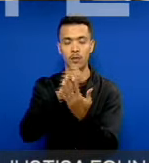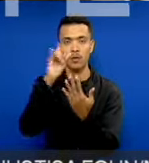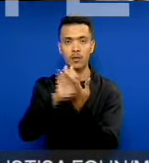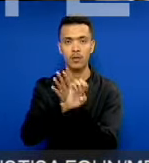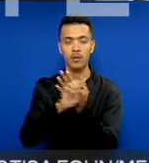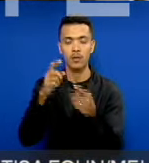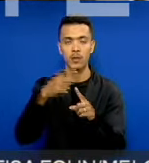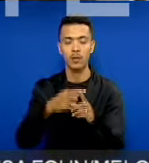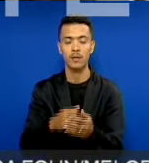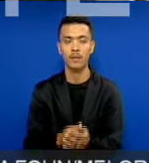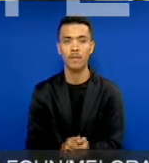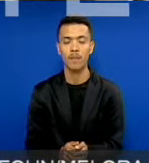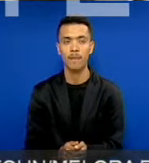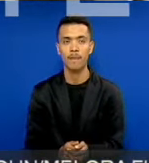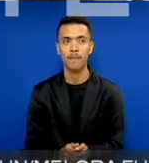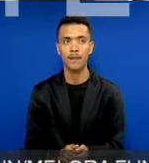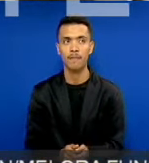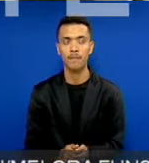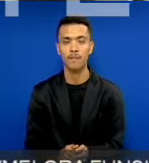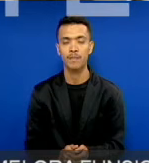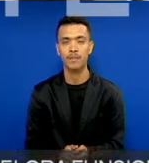e tem a população começa a preparar